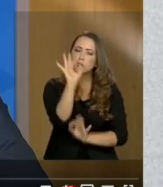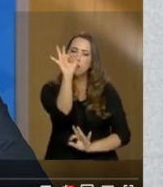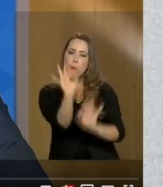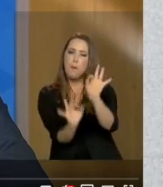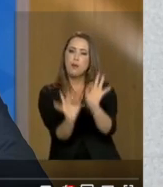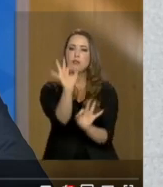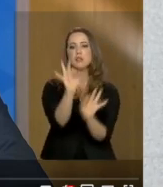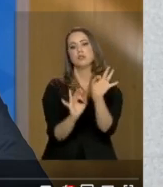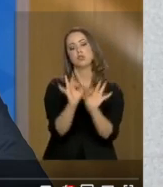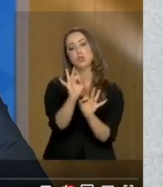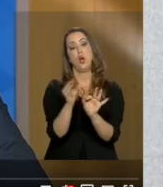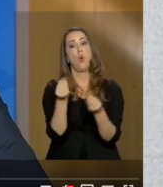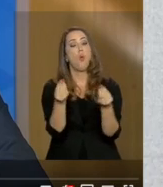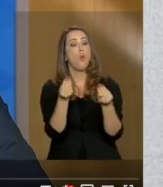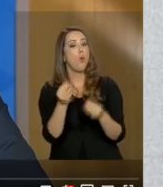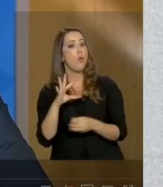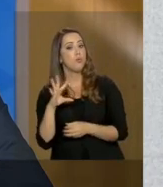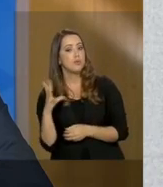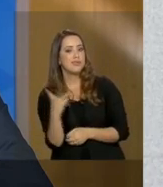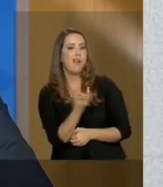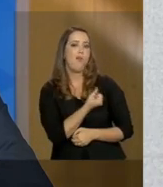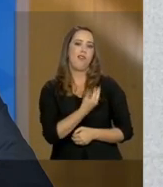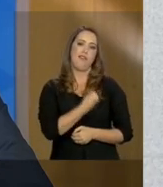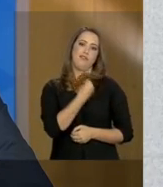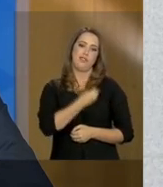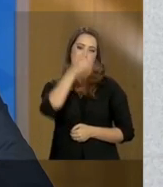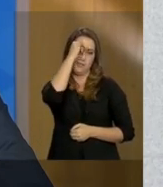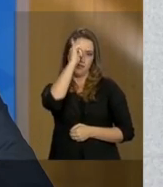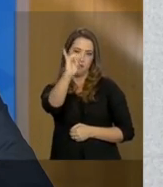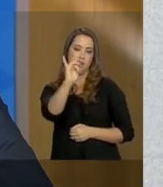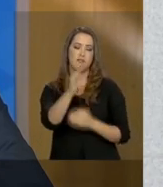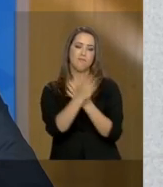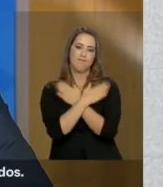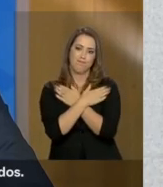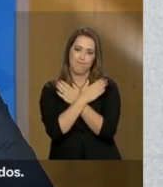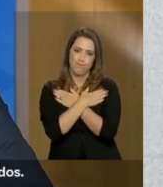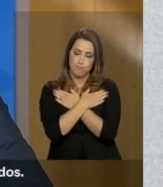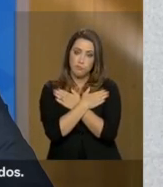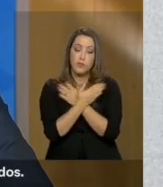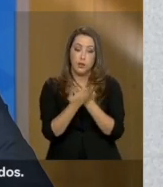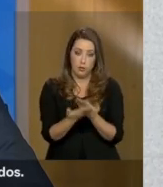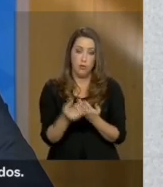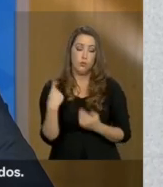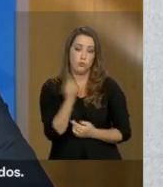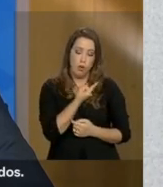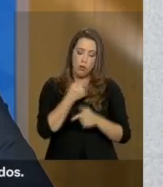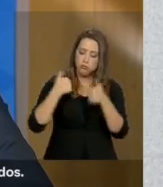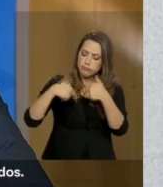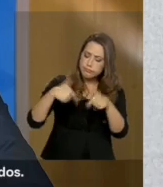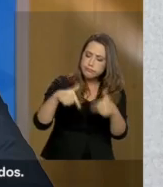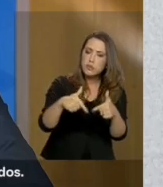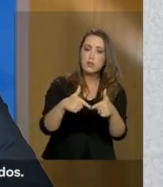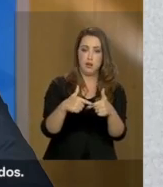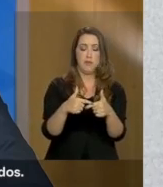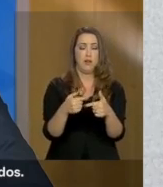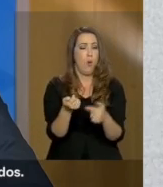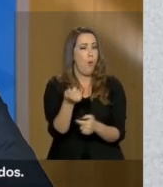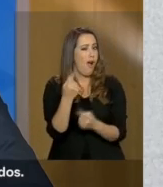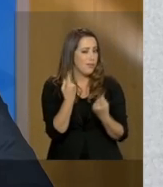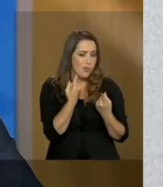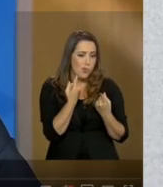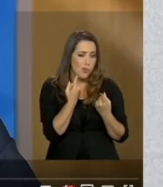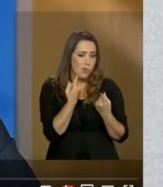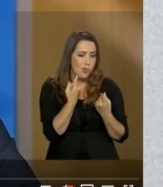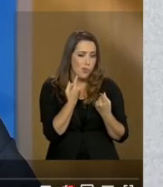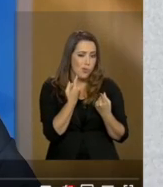a estratégia para salvar vidas e evitar o desemprego em massa. Assim fizemos, quase contra tudo e